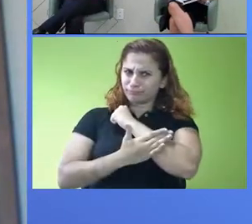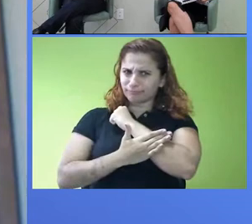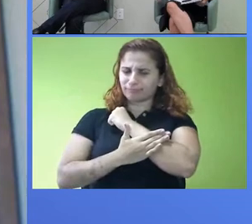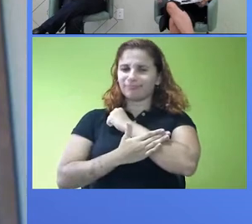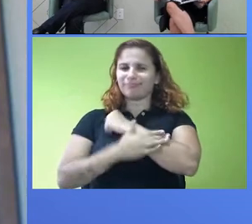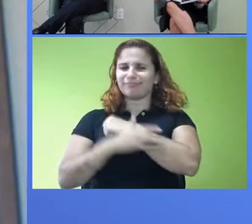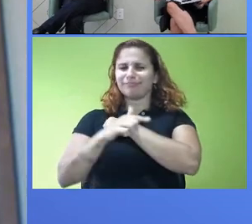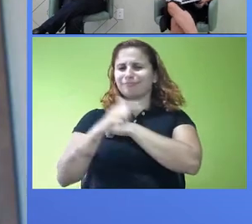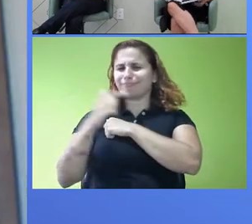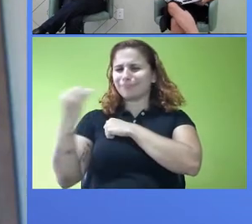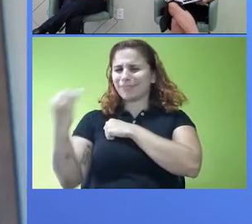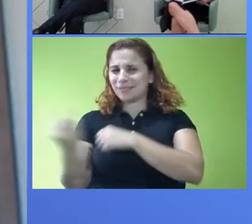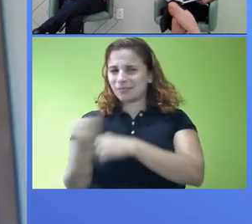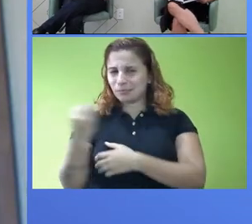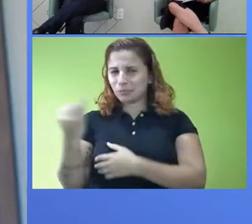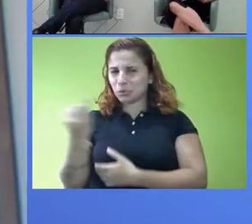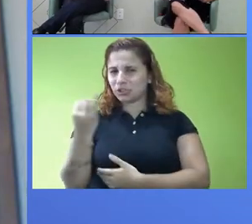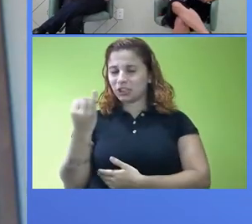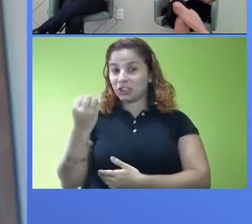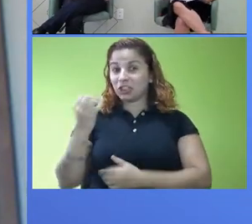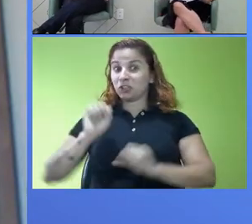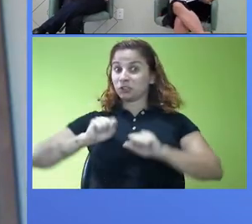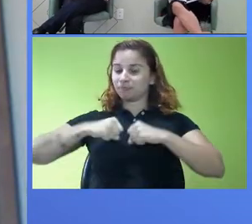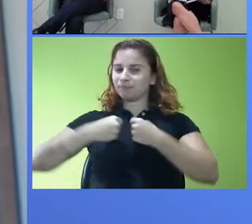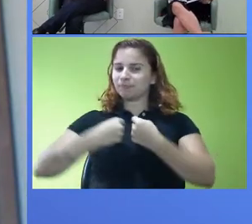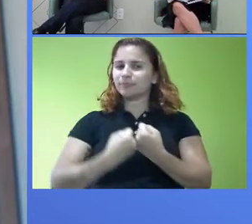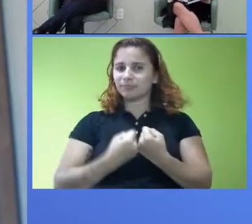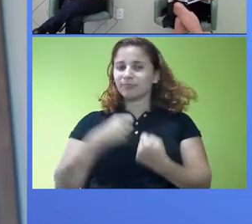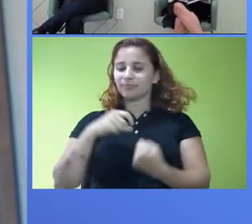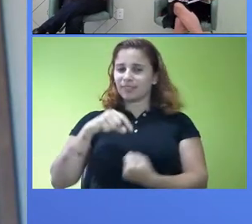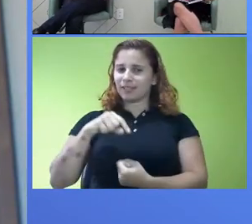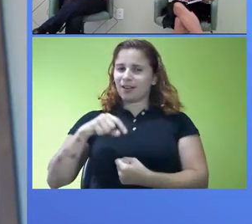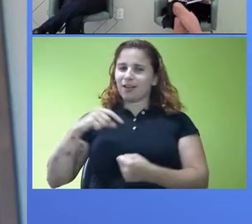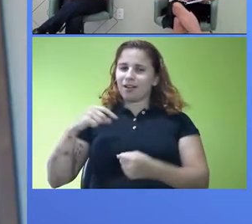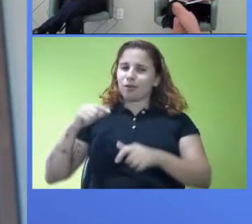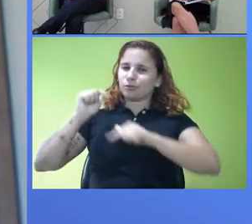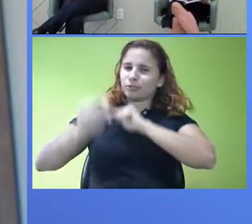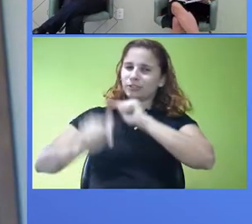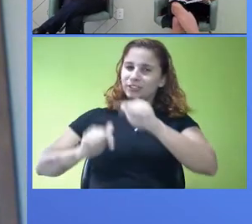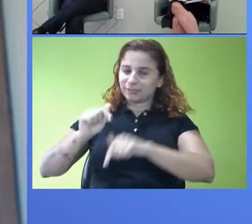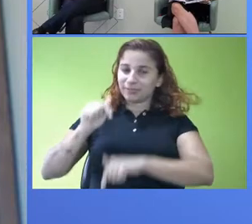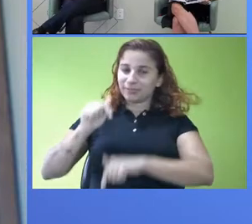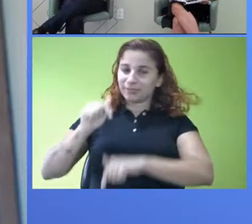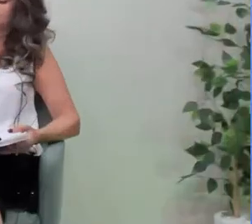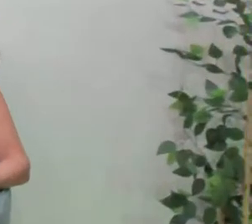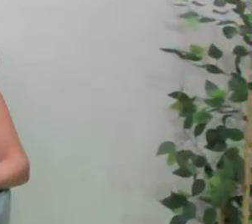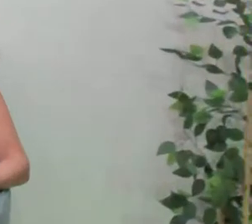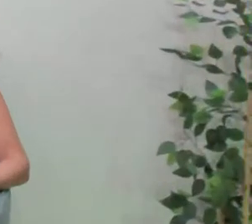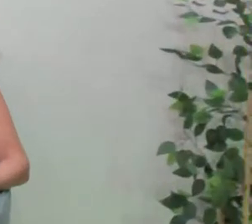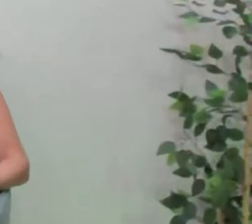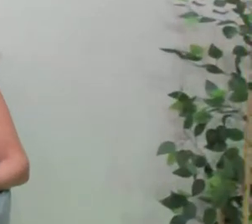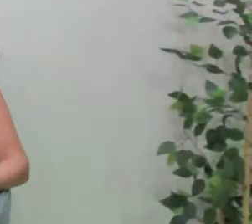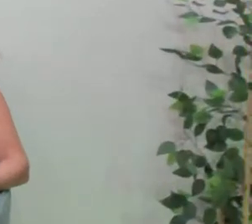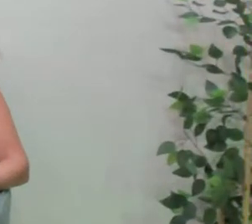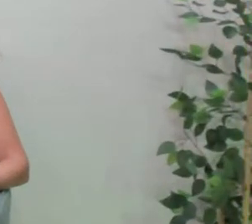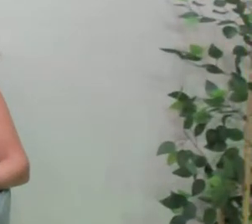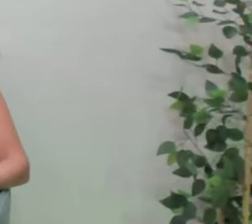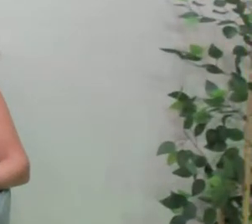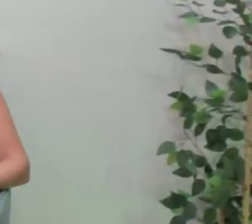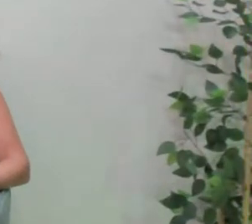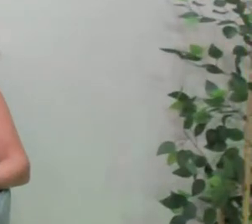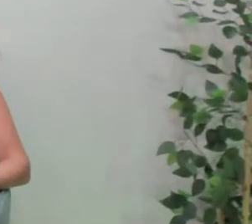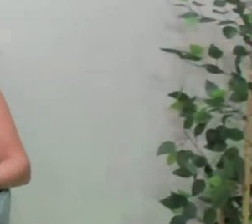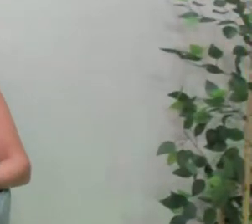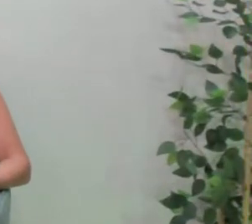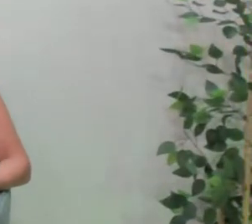incontestável, né? A gente não tem nem palavras para descrever a trajetória da doutora Isabel Maior. Ela é uma das pessoas, e eu digo que essa minha atuação